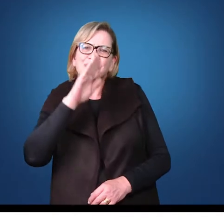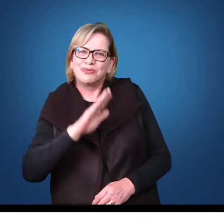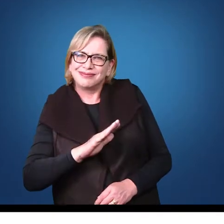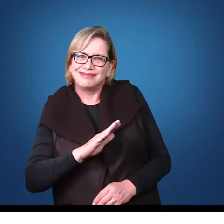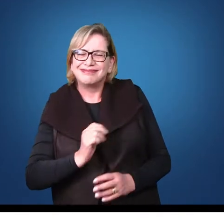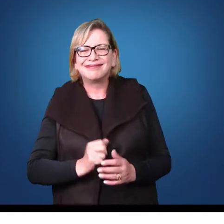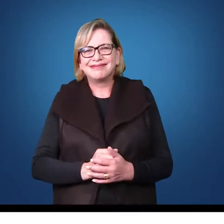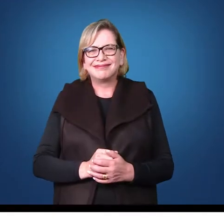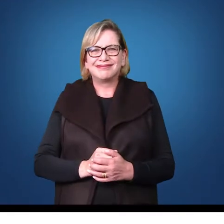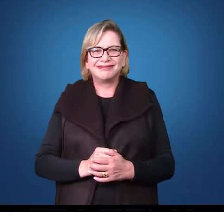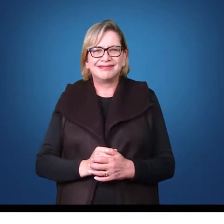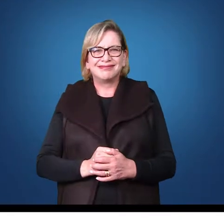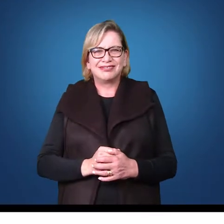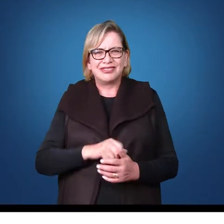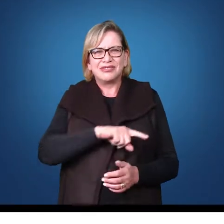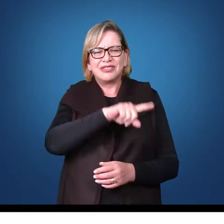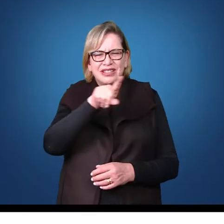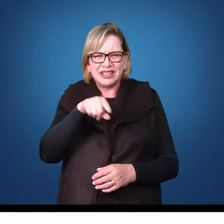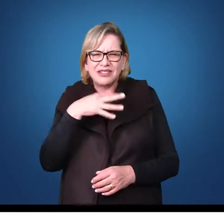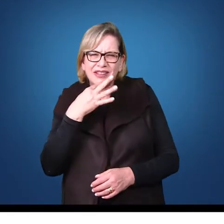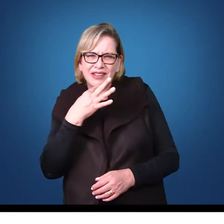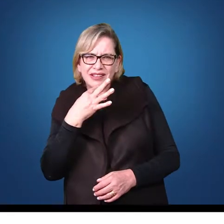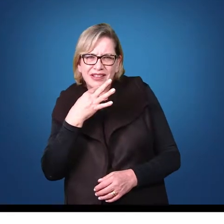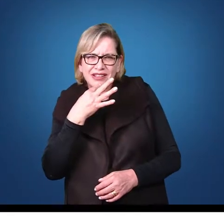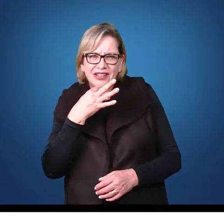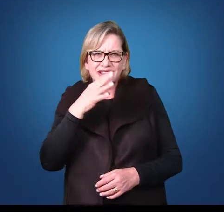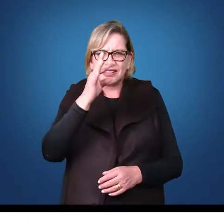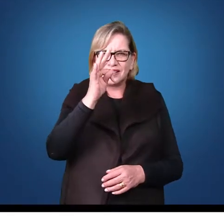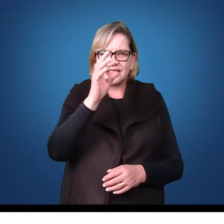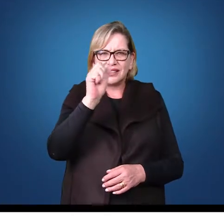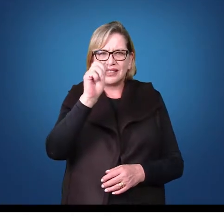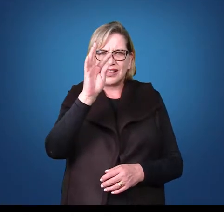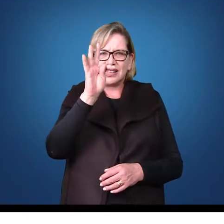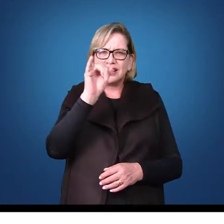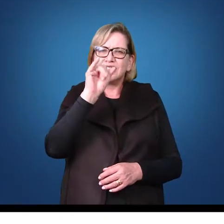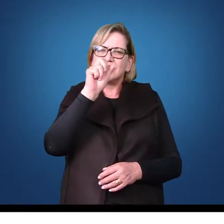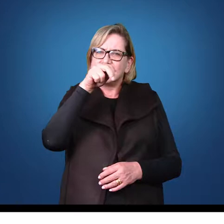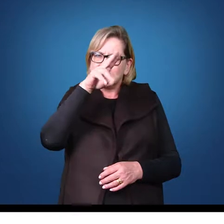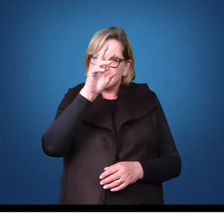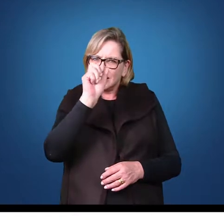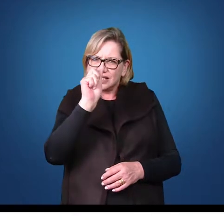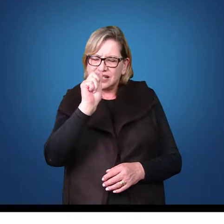Boa tarde. Vocês já ouviram falar da Tatiana Belinque?